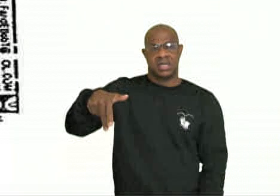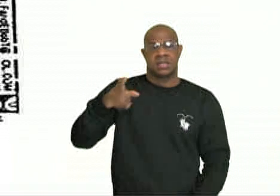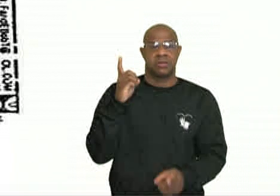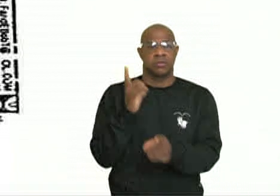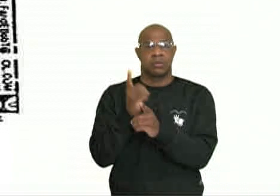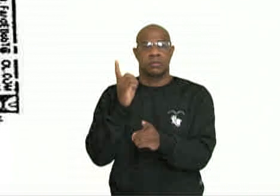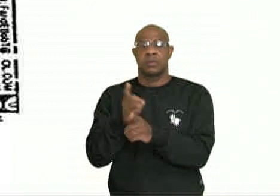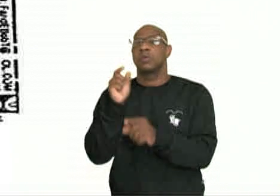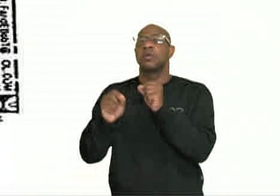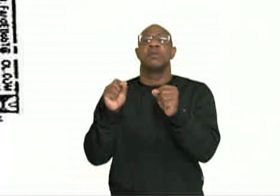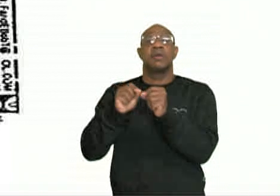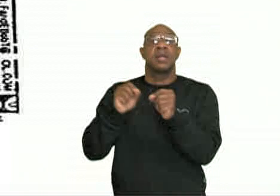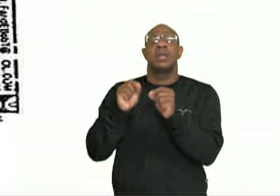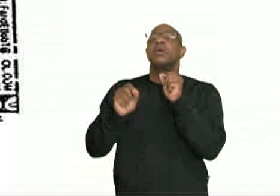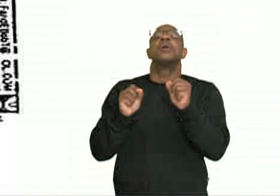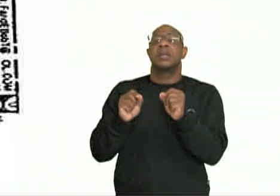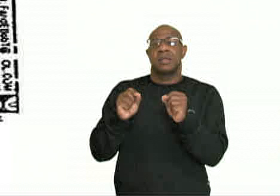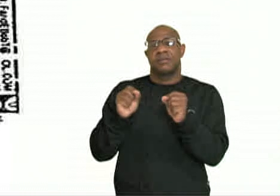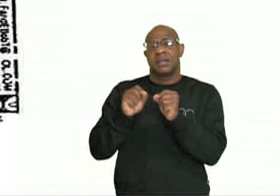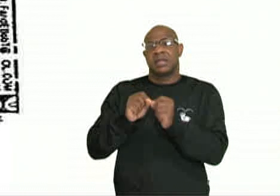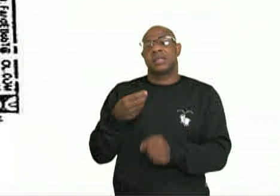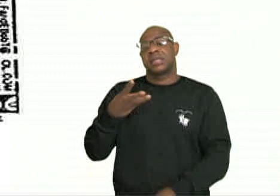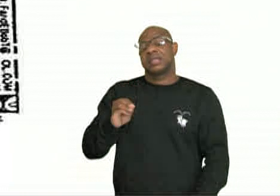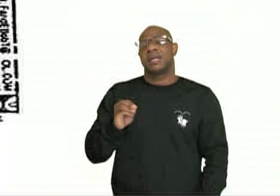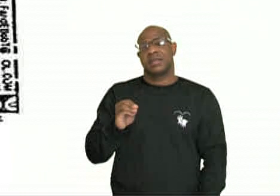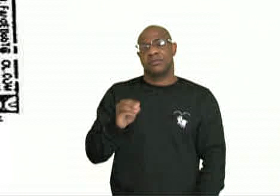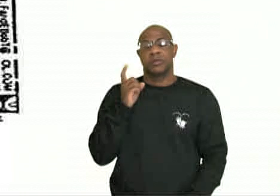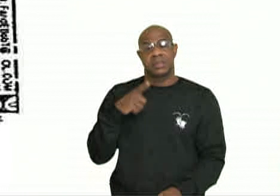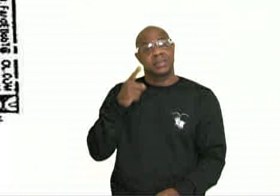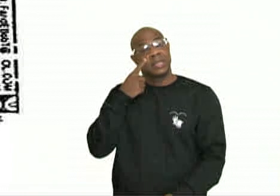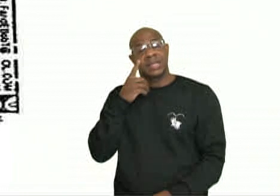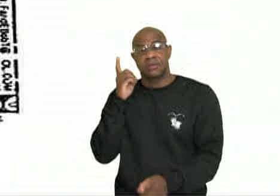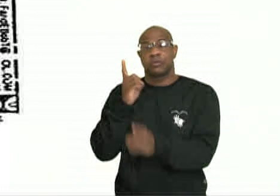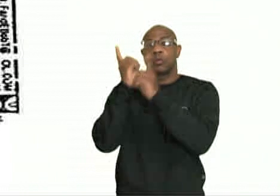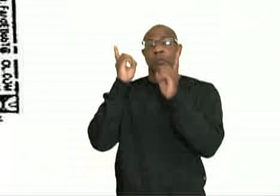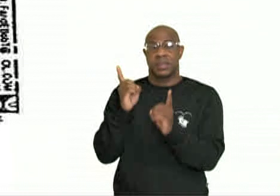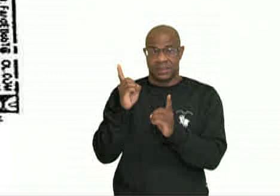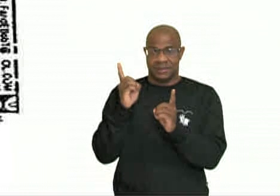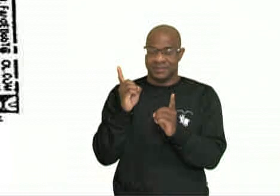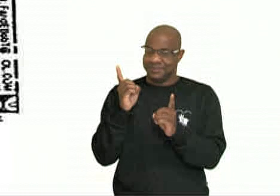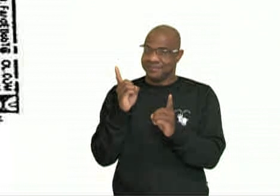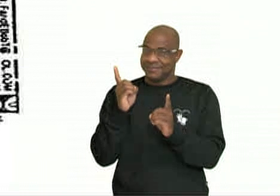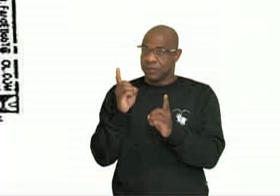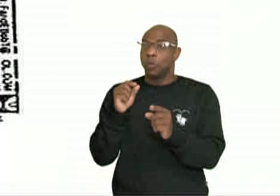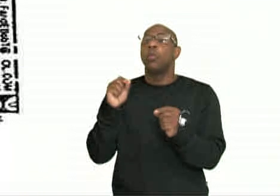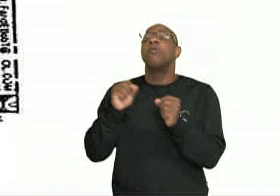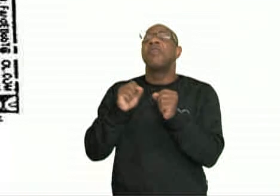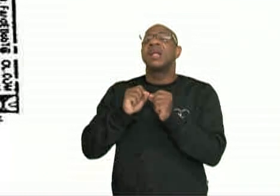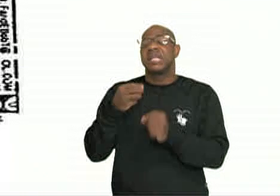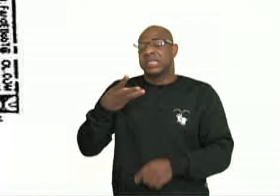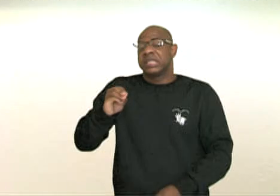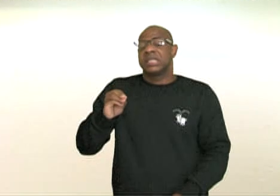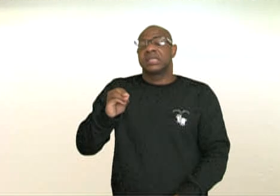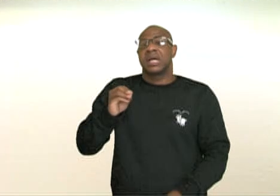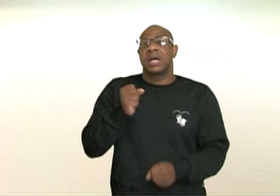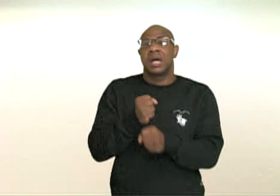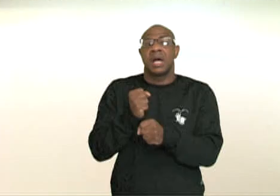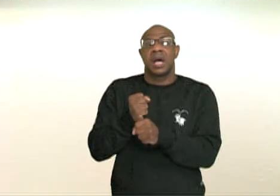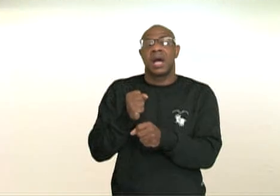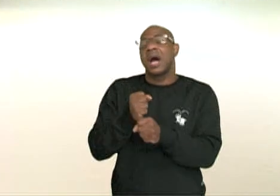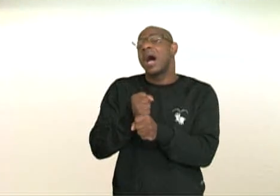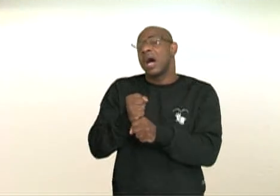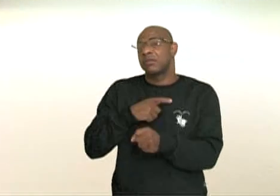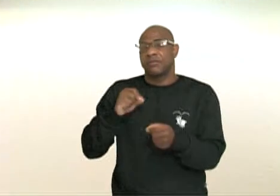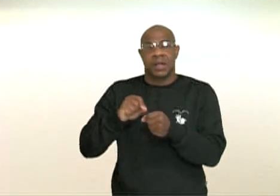descobrir o que eu estou fazendo há 30 anos. Então, se vocês lembram do sociólogo Durkheim, ele já trazia um pouquinho dessa ideia, né?